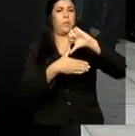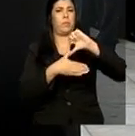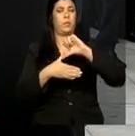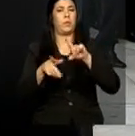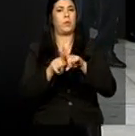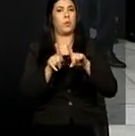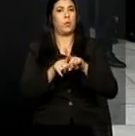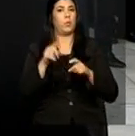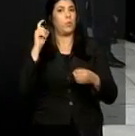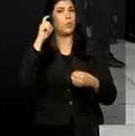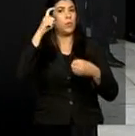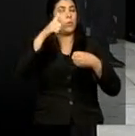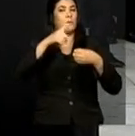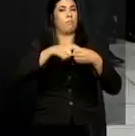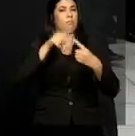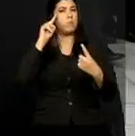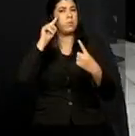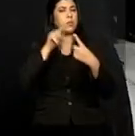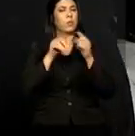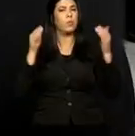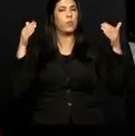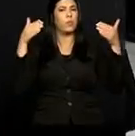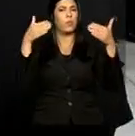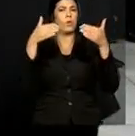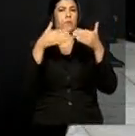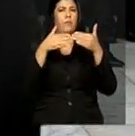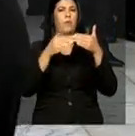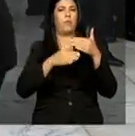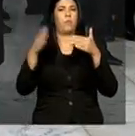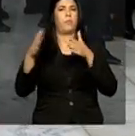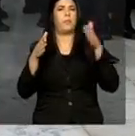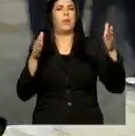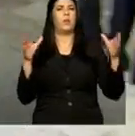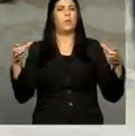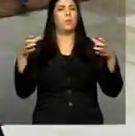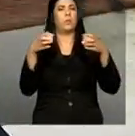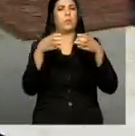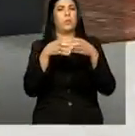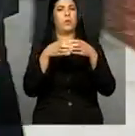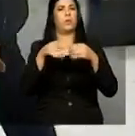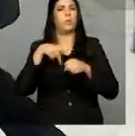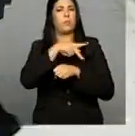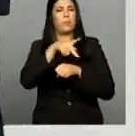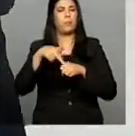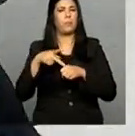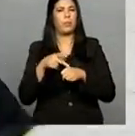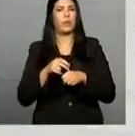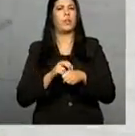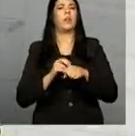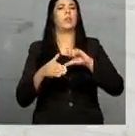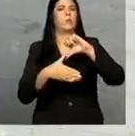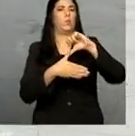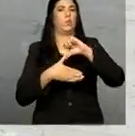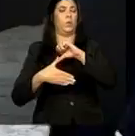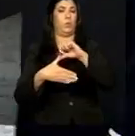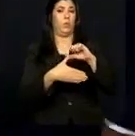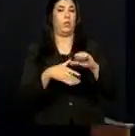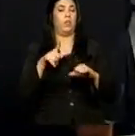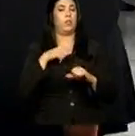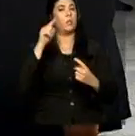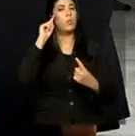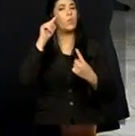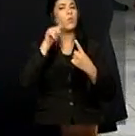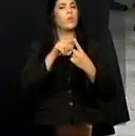consolidar o quê? Um fórum multilateral que envolvesse todos os países da região sul-americana, né? Porque historicamente nós tínhamos o